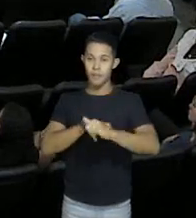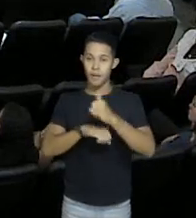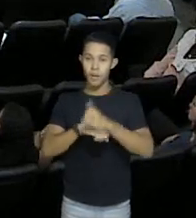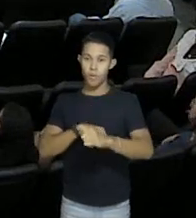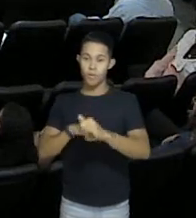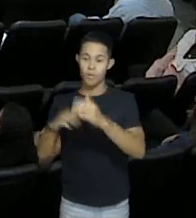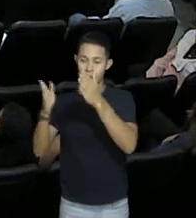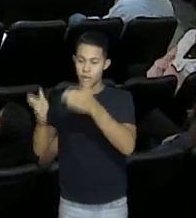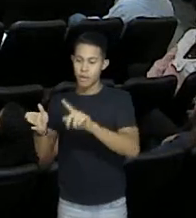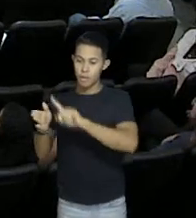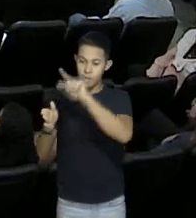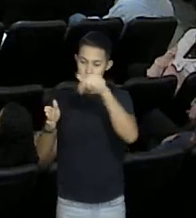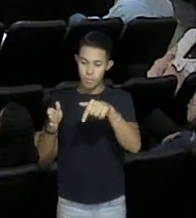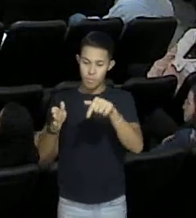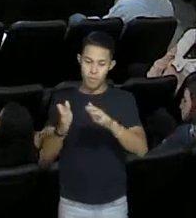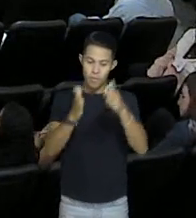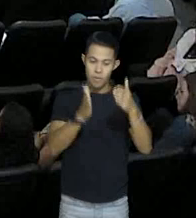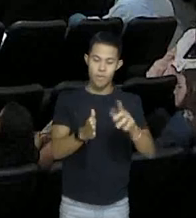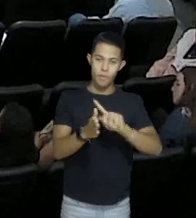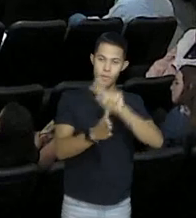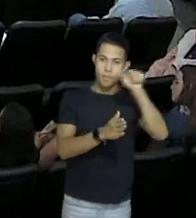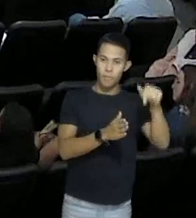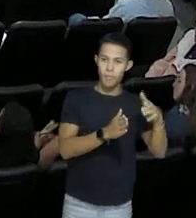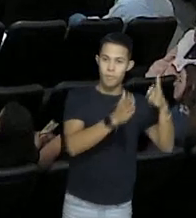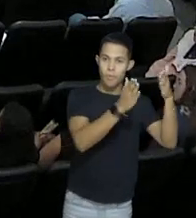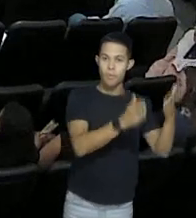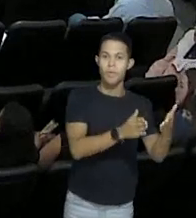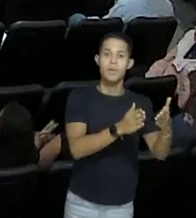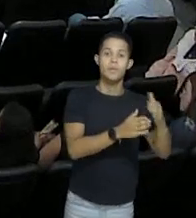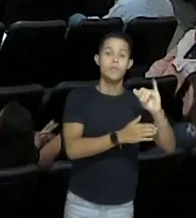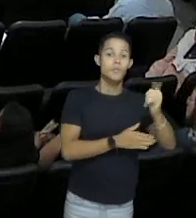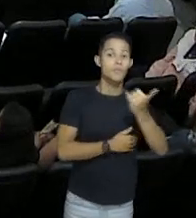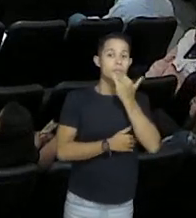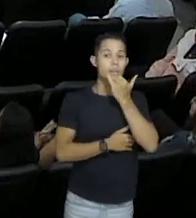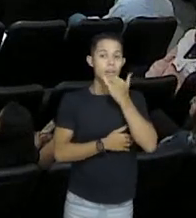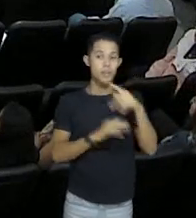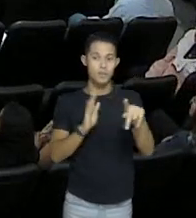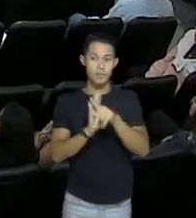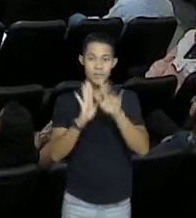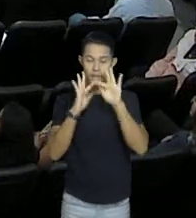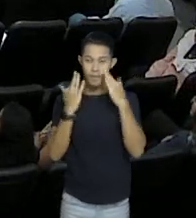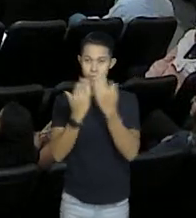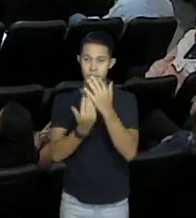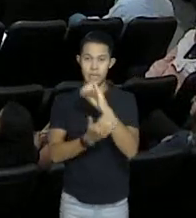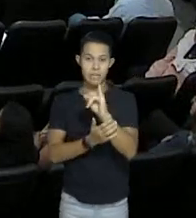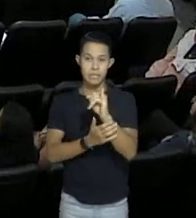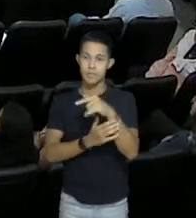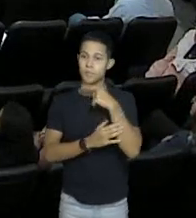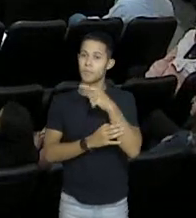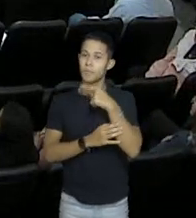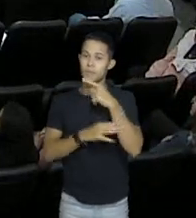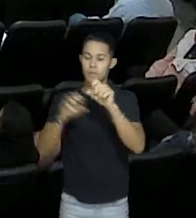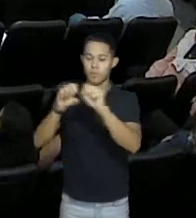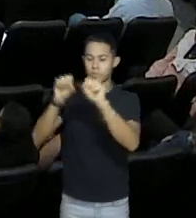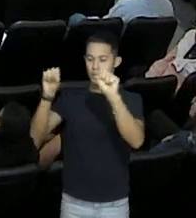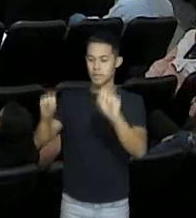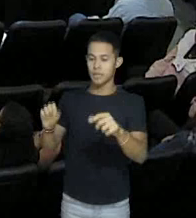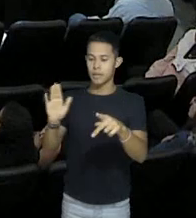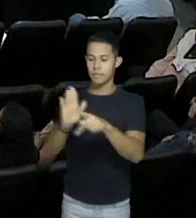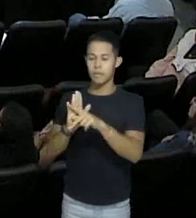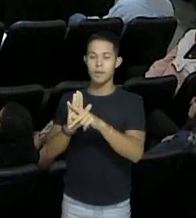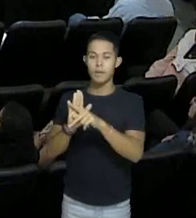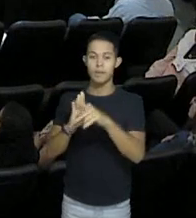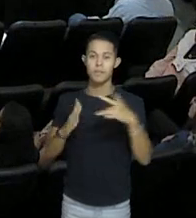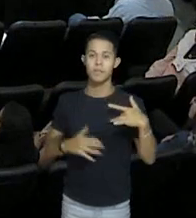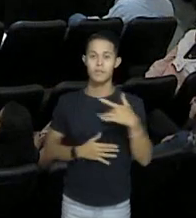a buscativa da família, se não consegue, a gente justifica no sistema de saúde, né, e